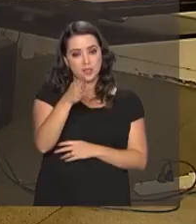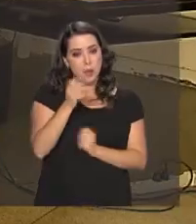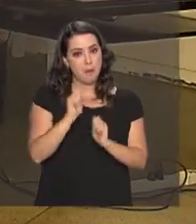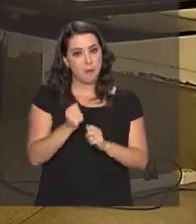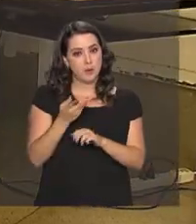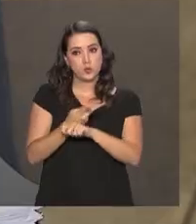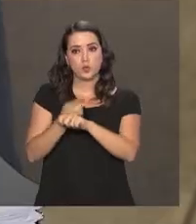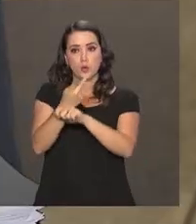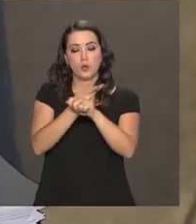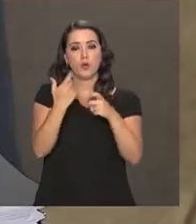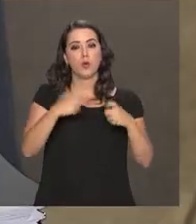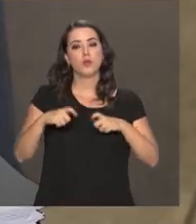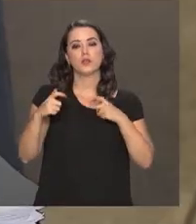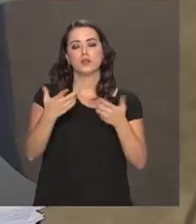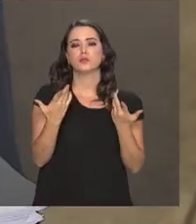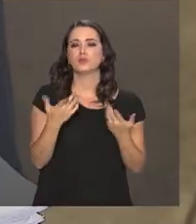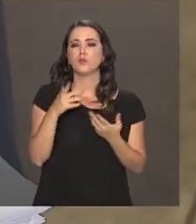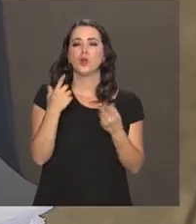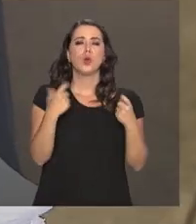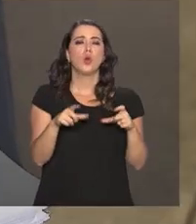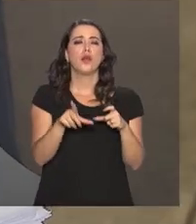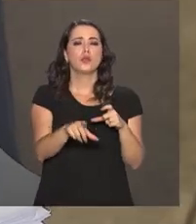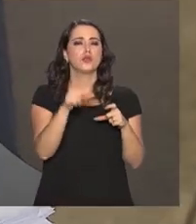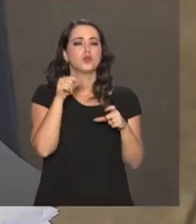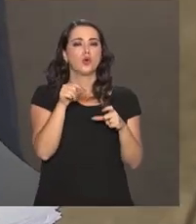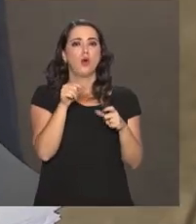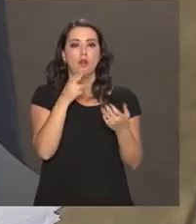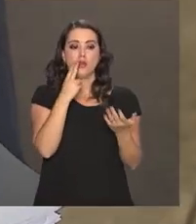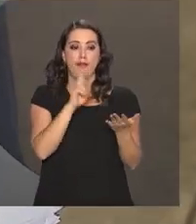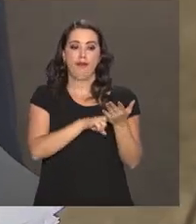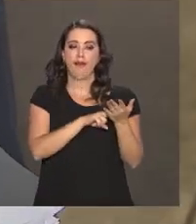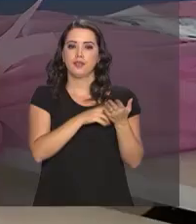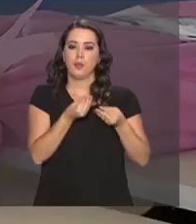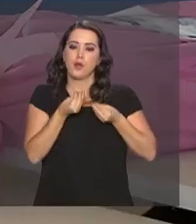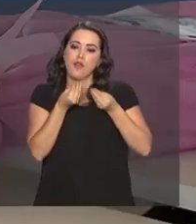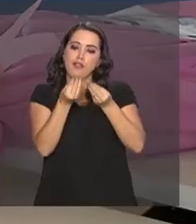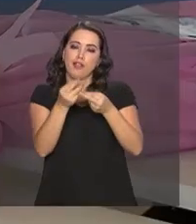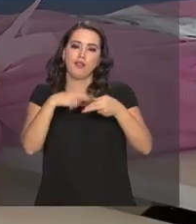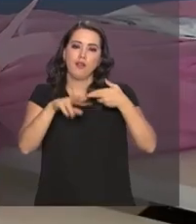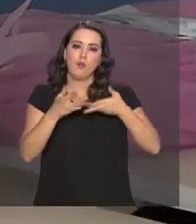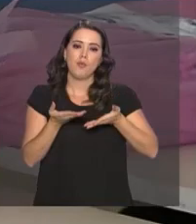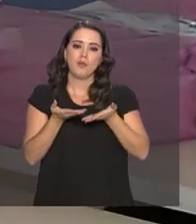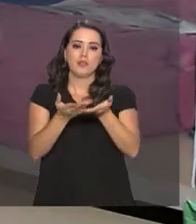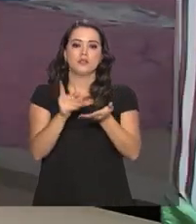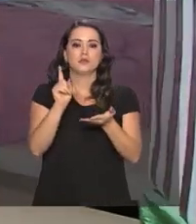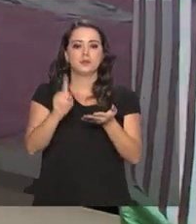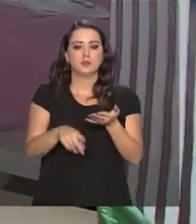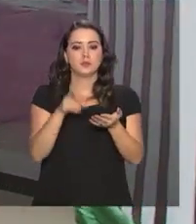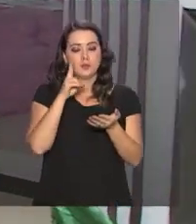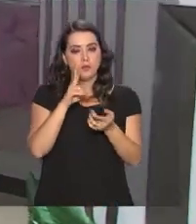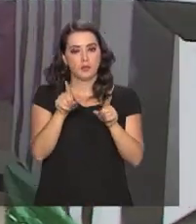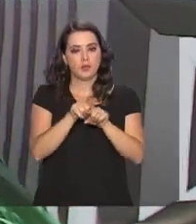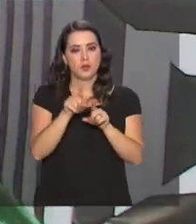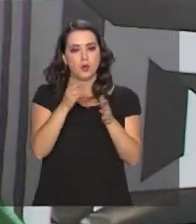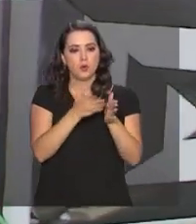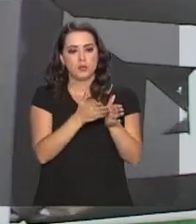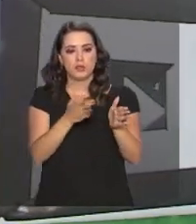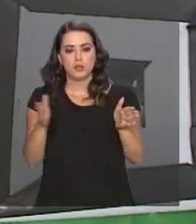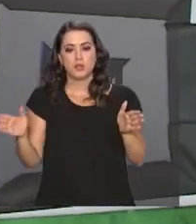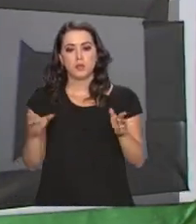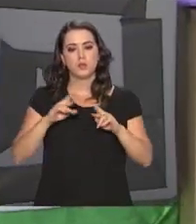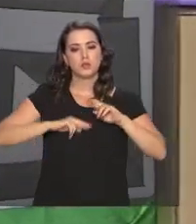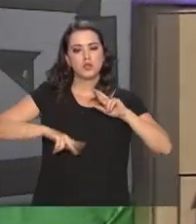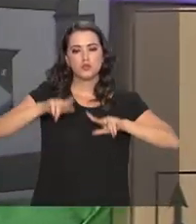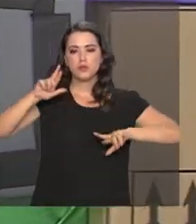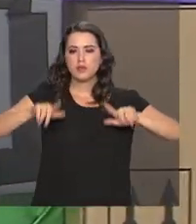posto de adoção para saber onde retirar a cartinha e o melhor o lugar para entregar os presentes além dos prazos que